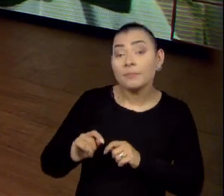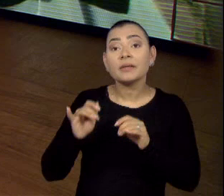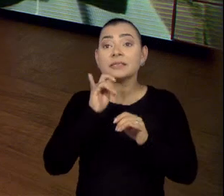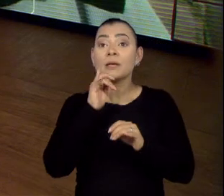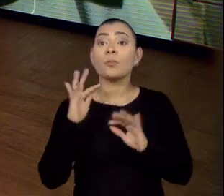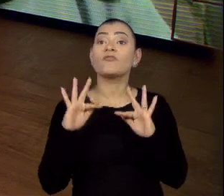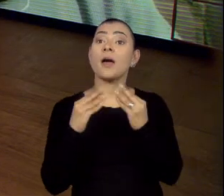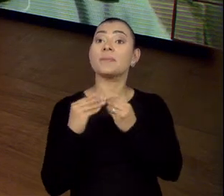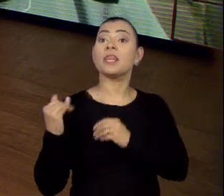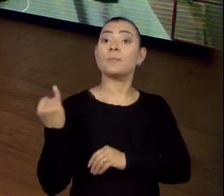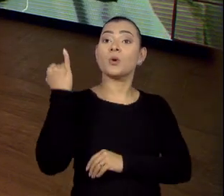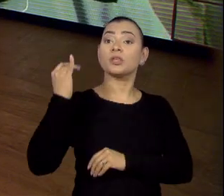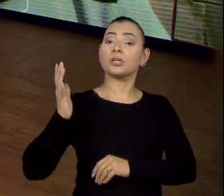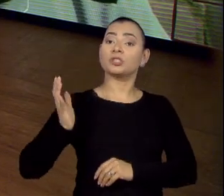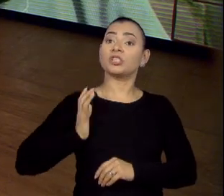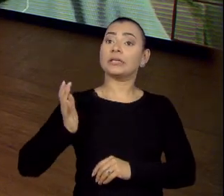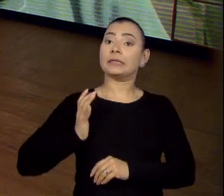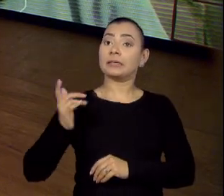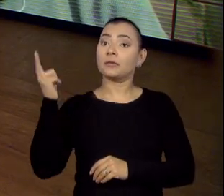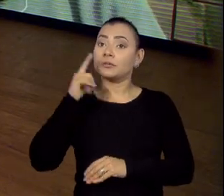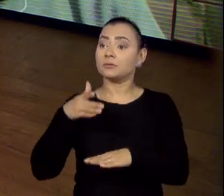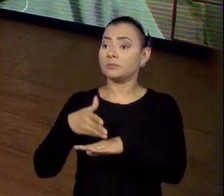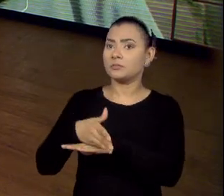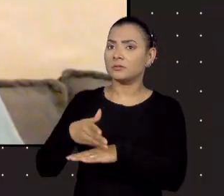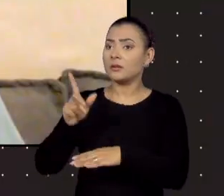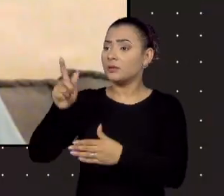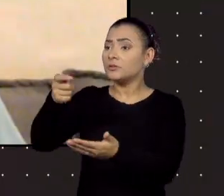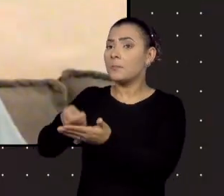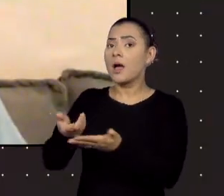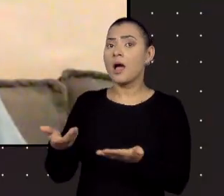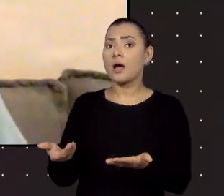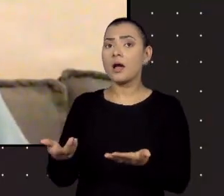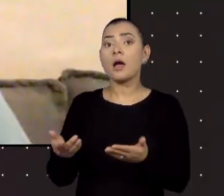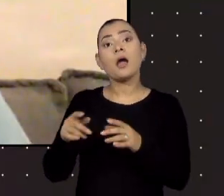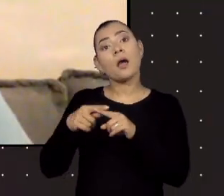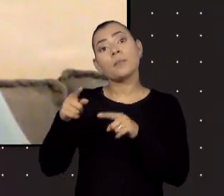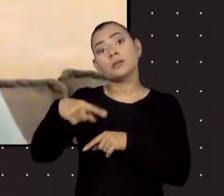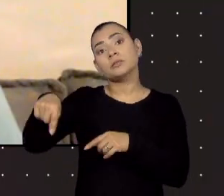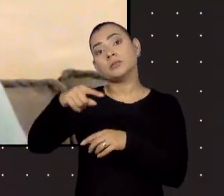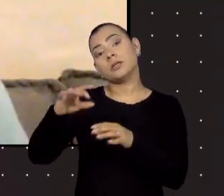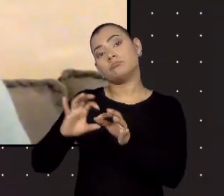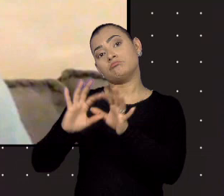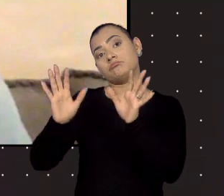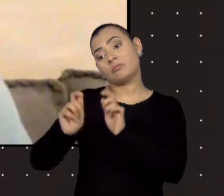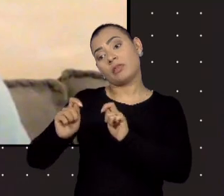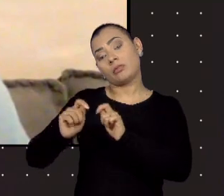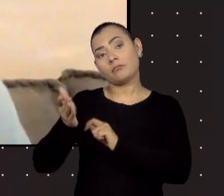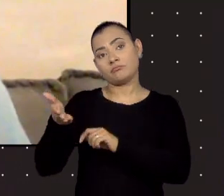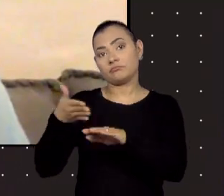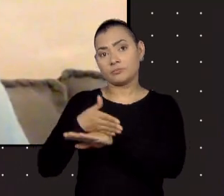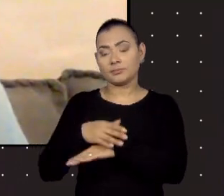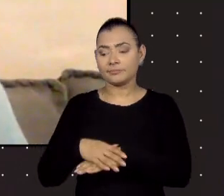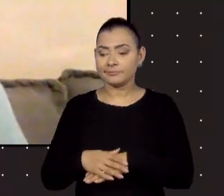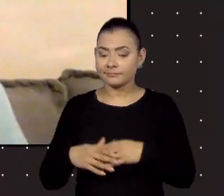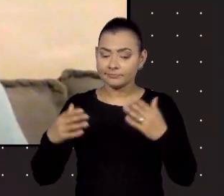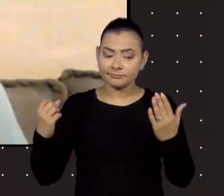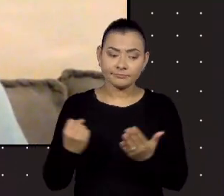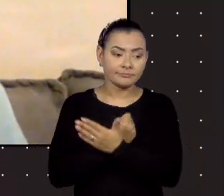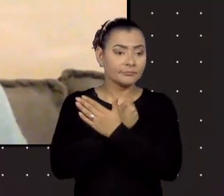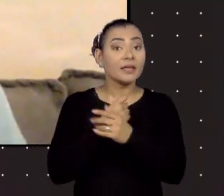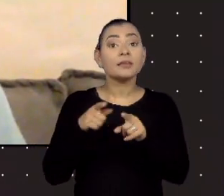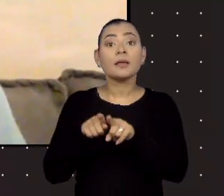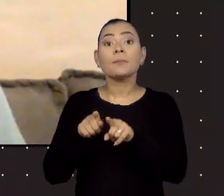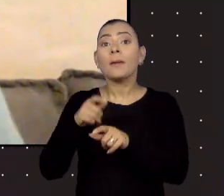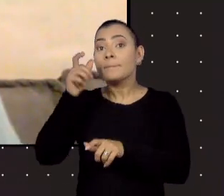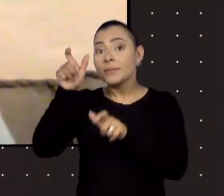importantes têm. Eu falei, mas eles não precisam, eles podem pagar. Mas são eles que podem. E o crítico de cinema